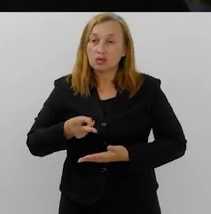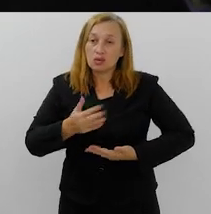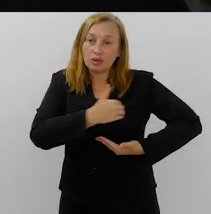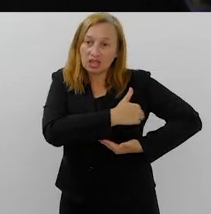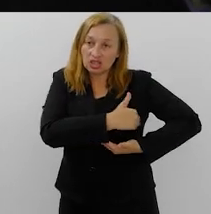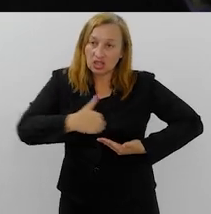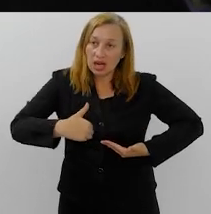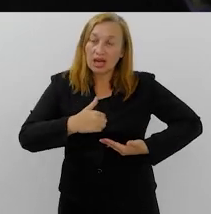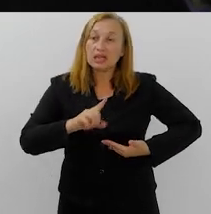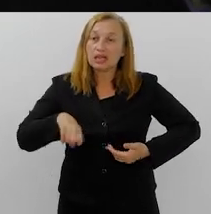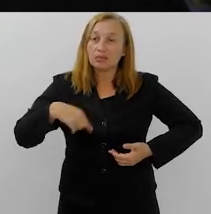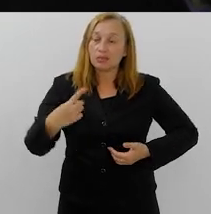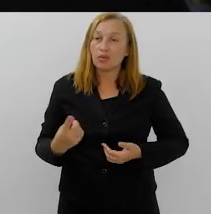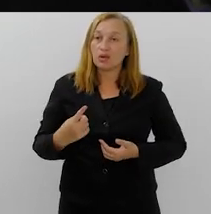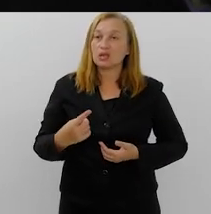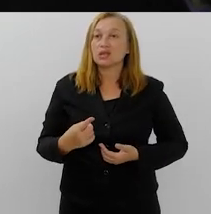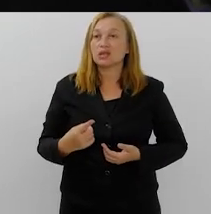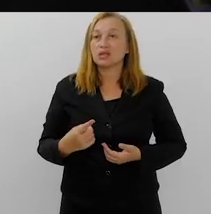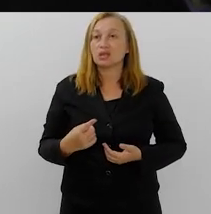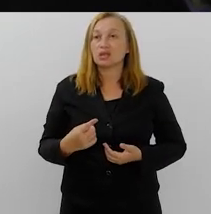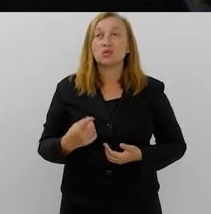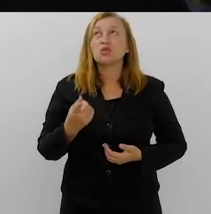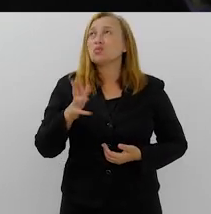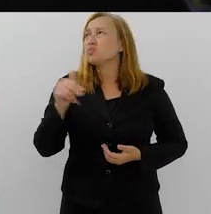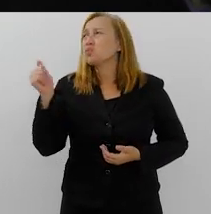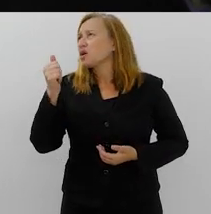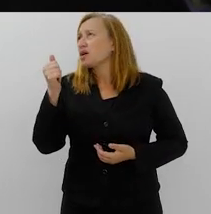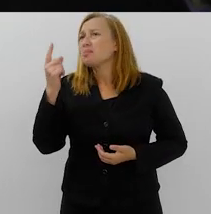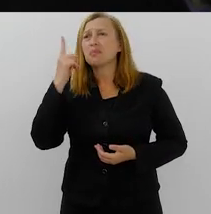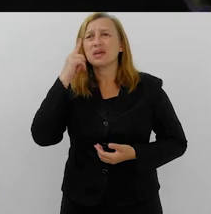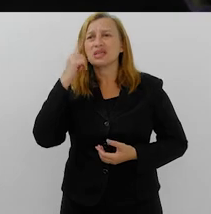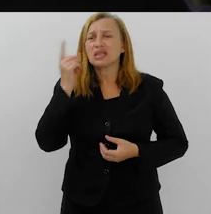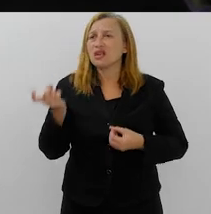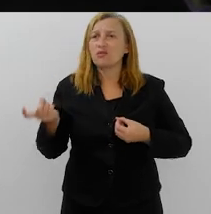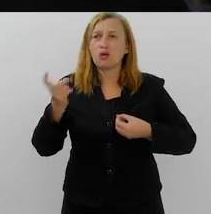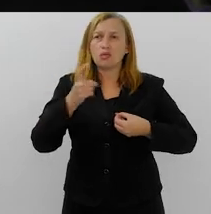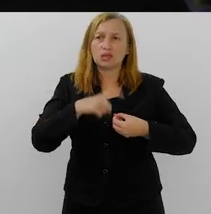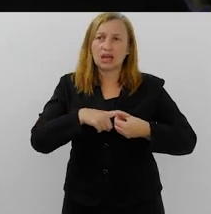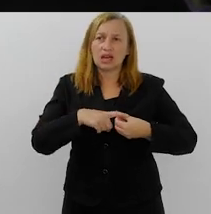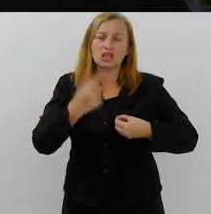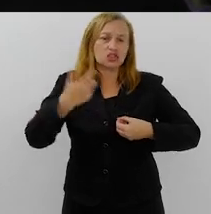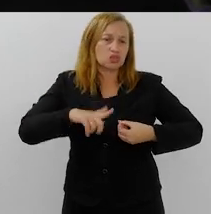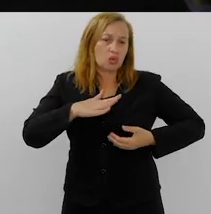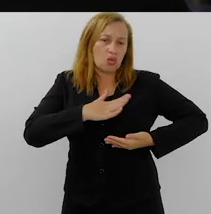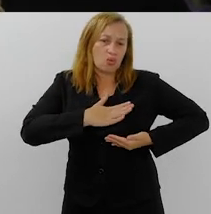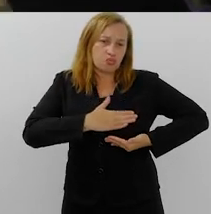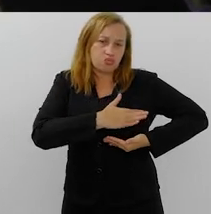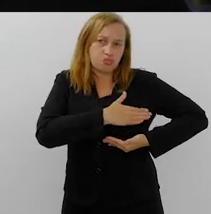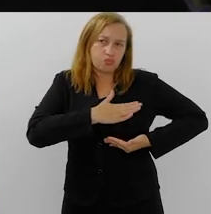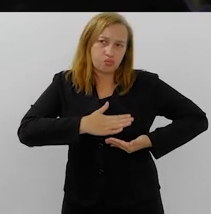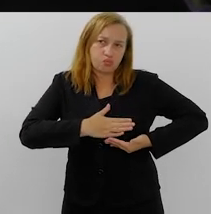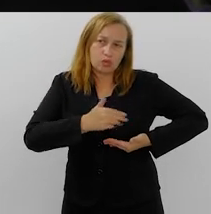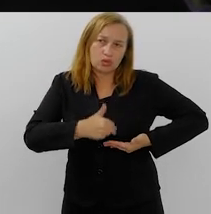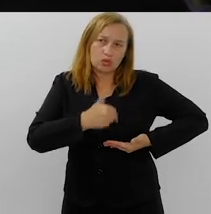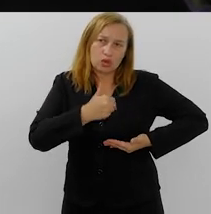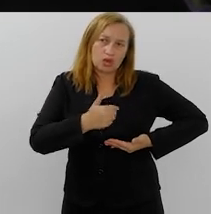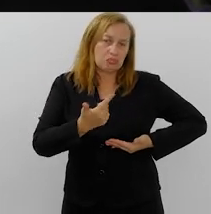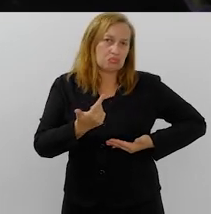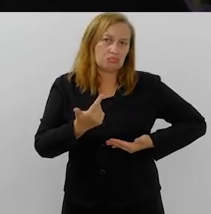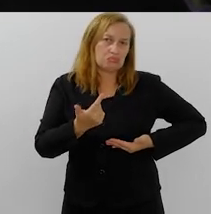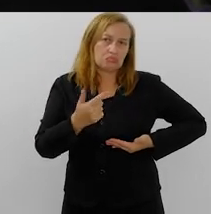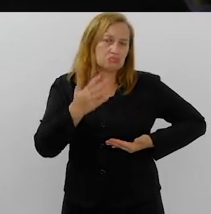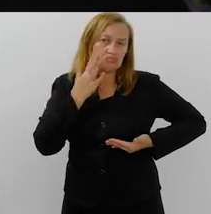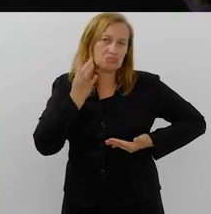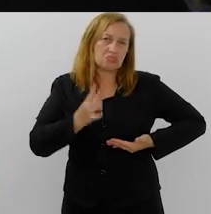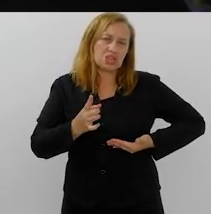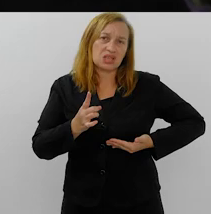da mastectomia E desde de então eu nunca pensei em reconstruir reconstrução nunca foi minha prioridade até hoje não é algo